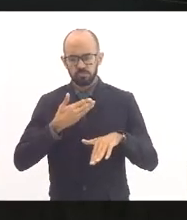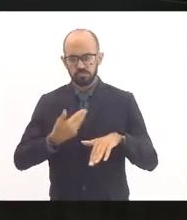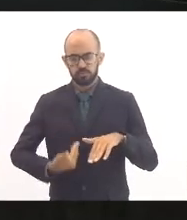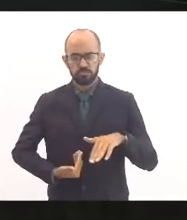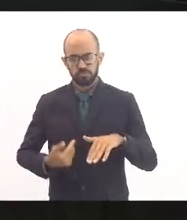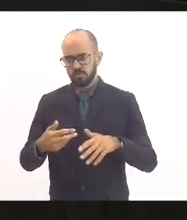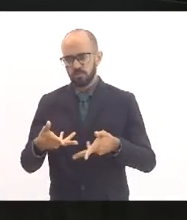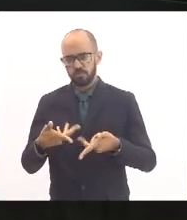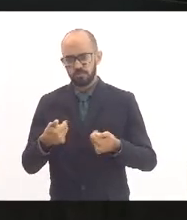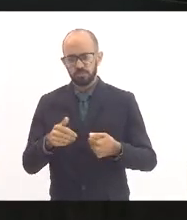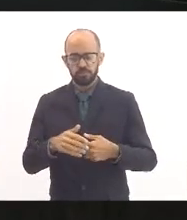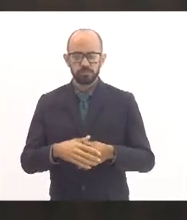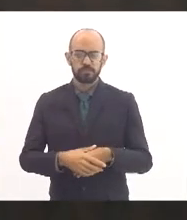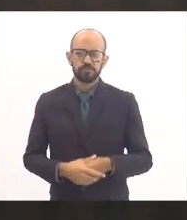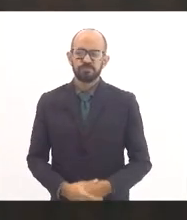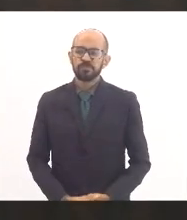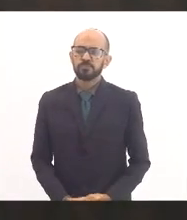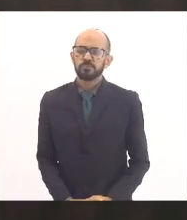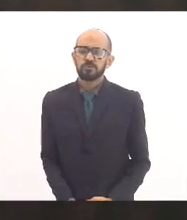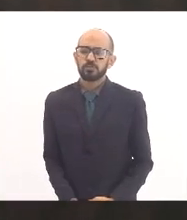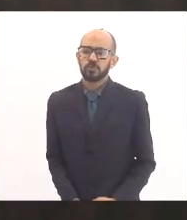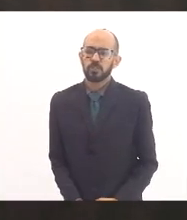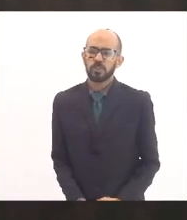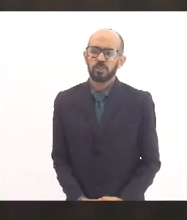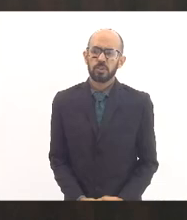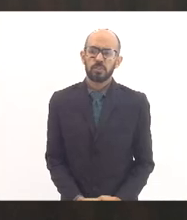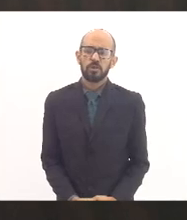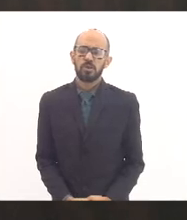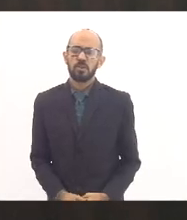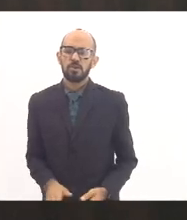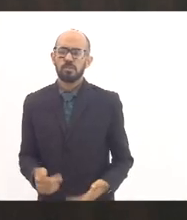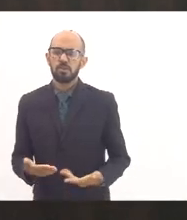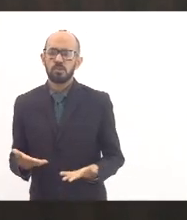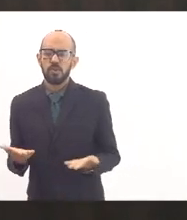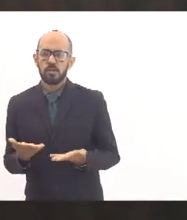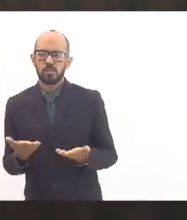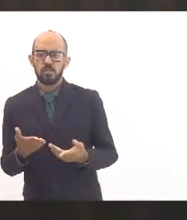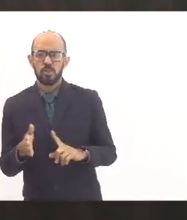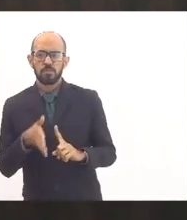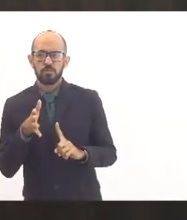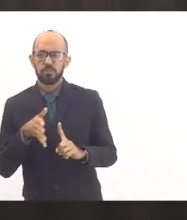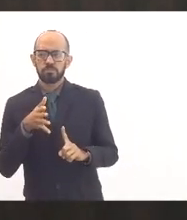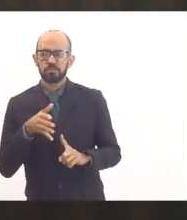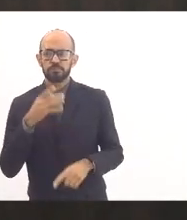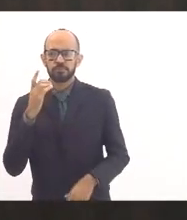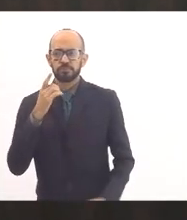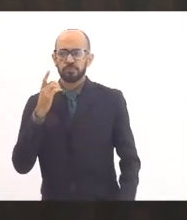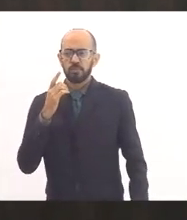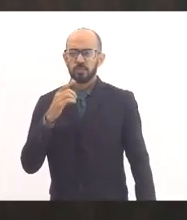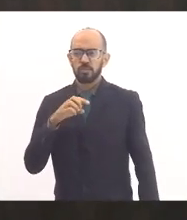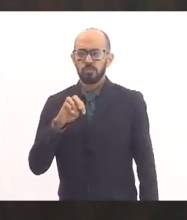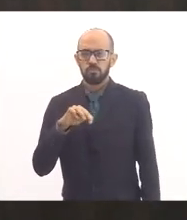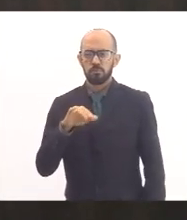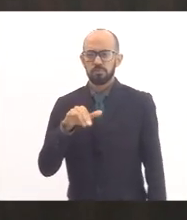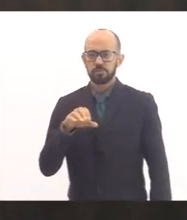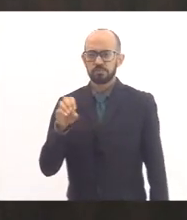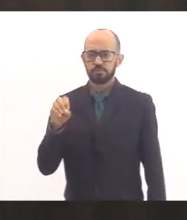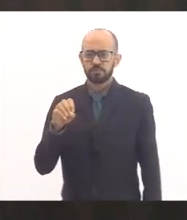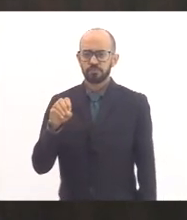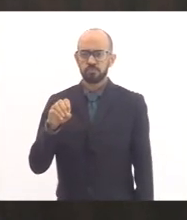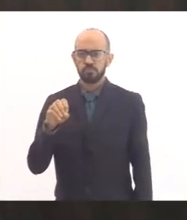pública tô bem passou passou a palavra para o deputado Márcio